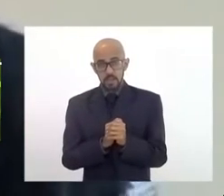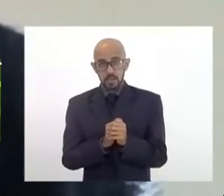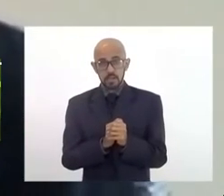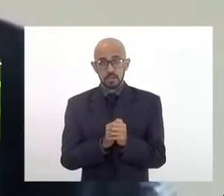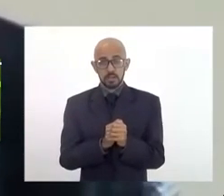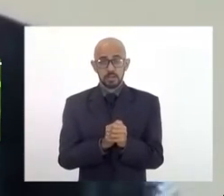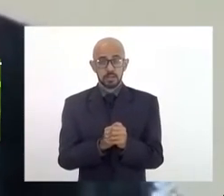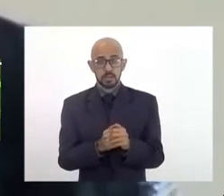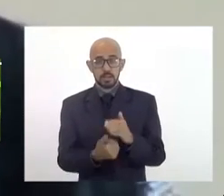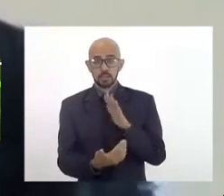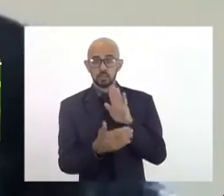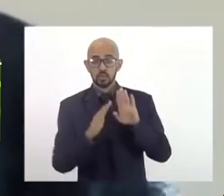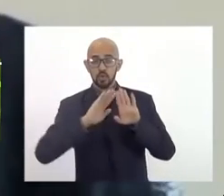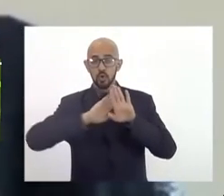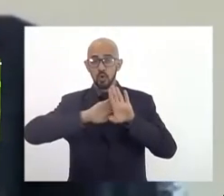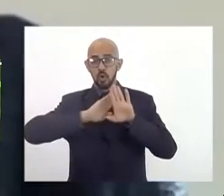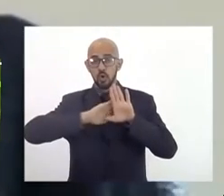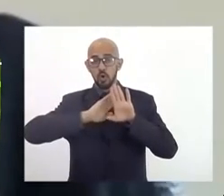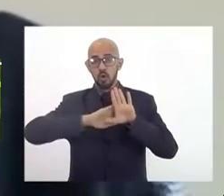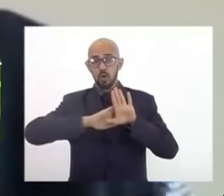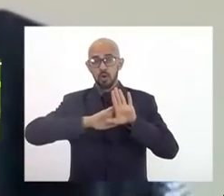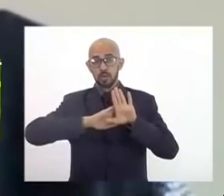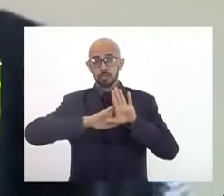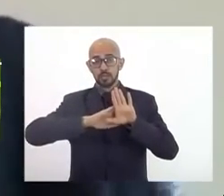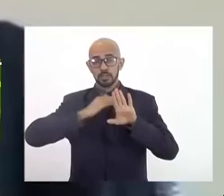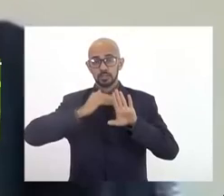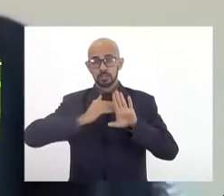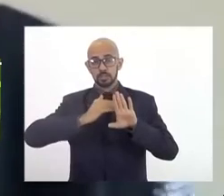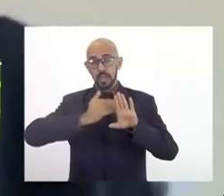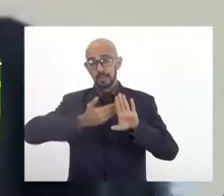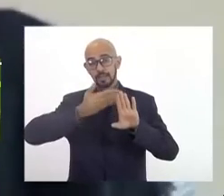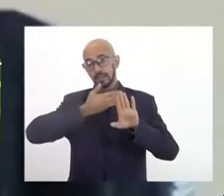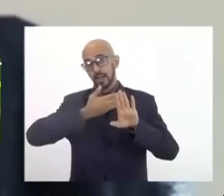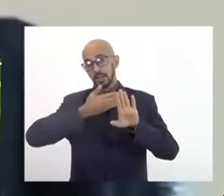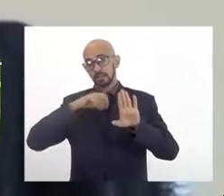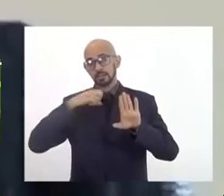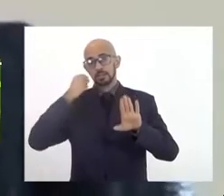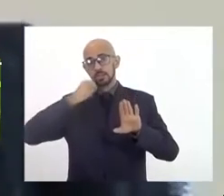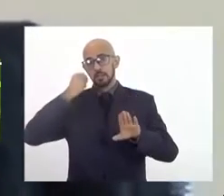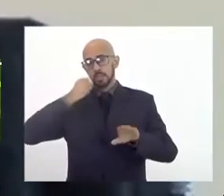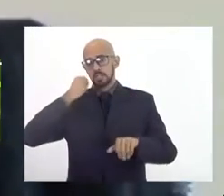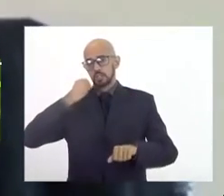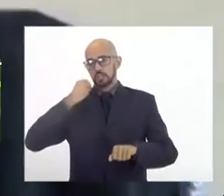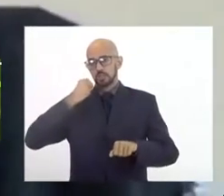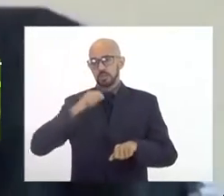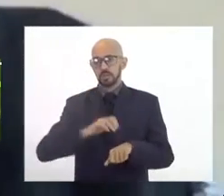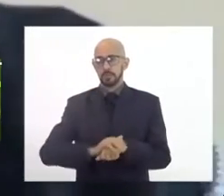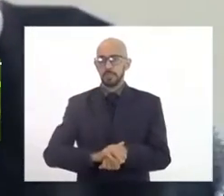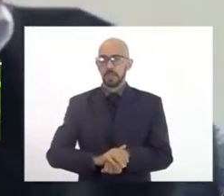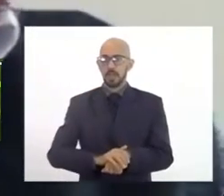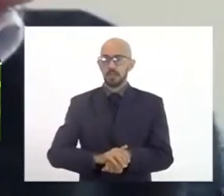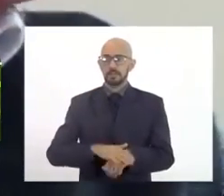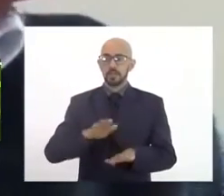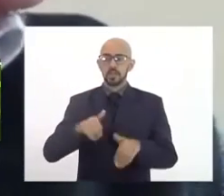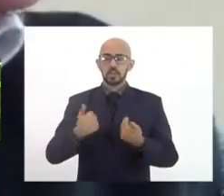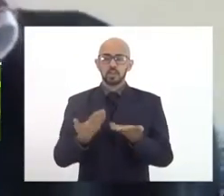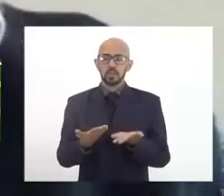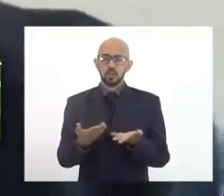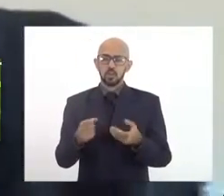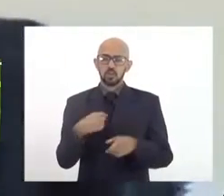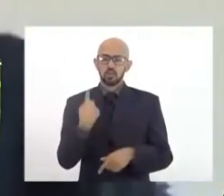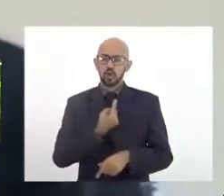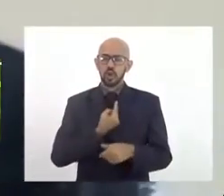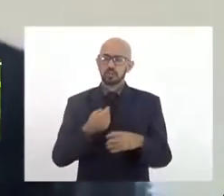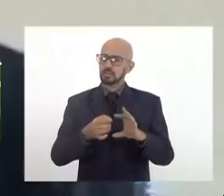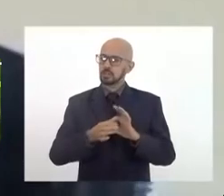nas costas do Porto de Sepetiba. Estou à disposição, ou estamos, melhor dizendo, à disposição para